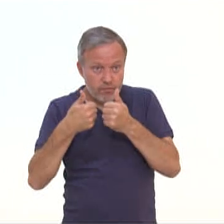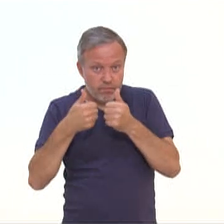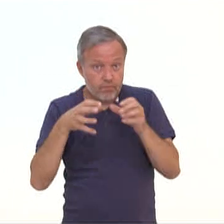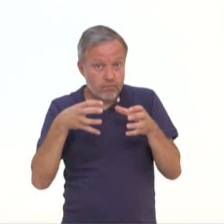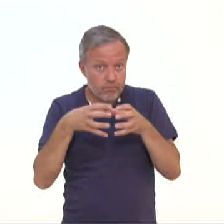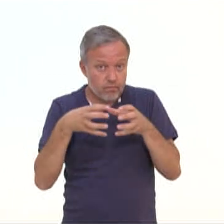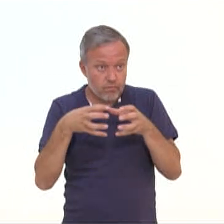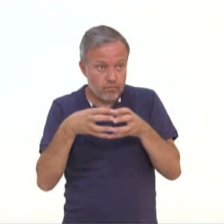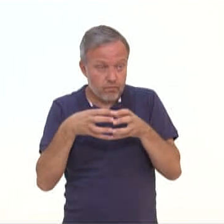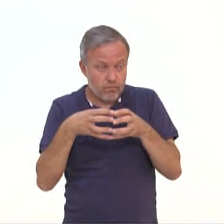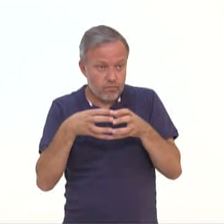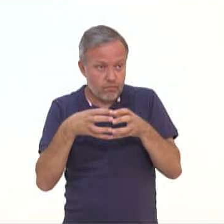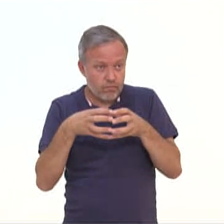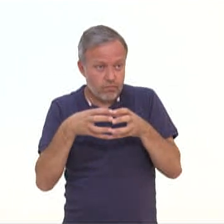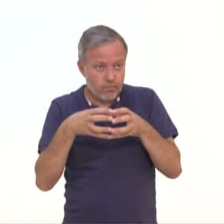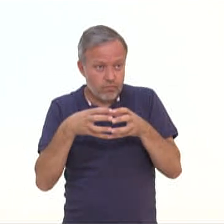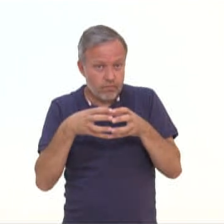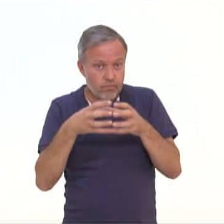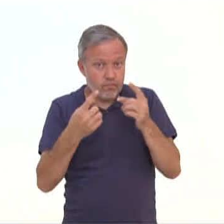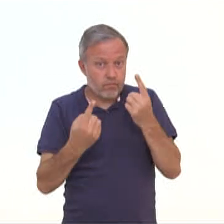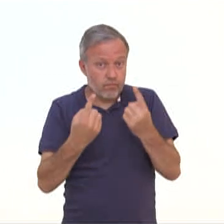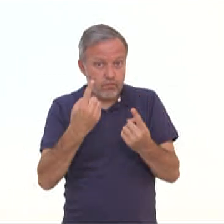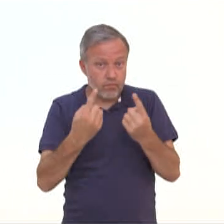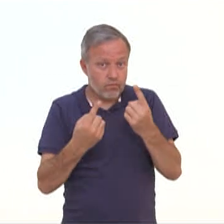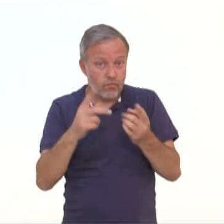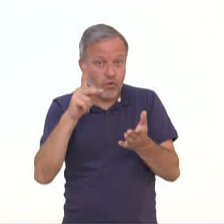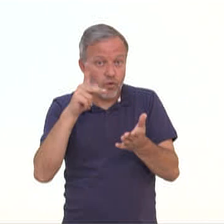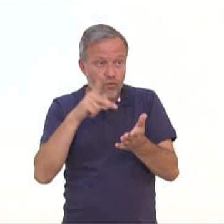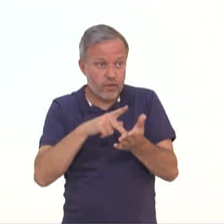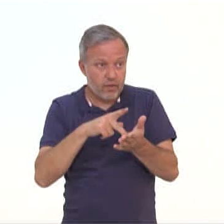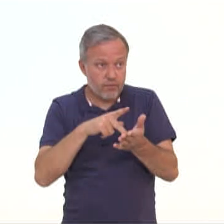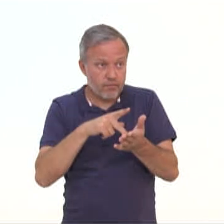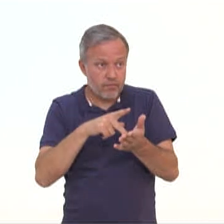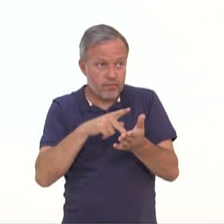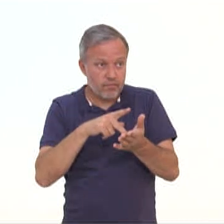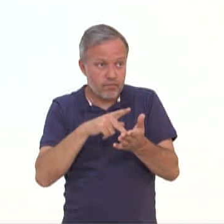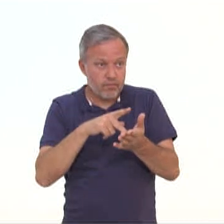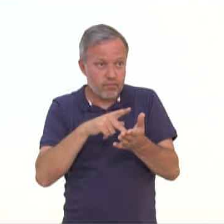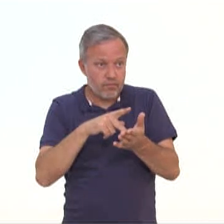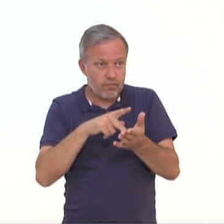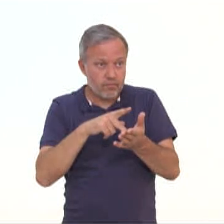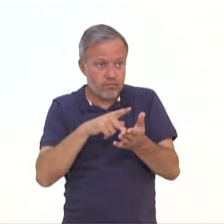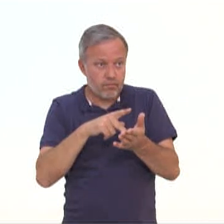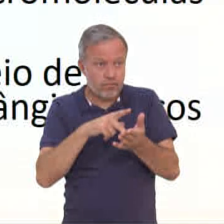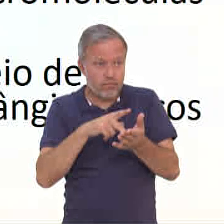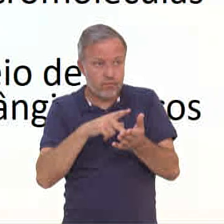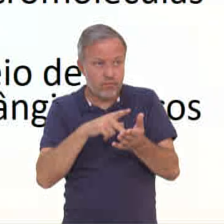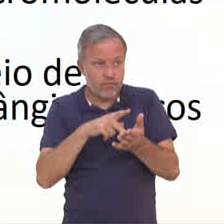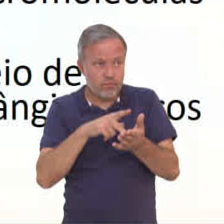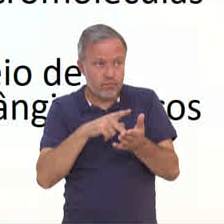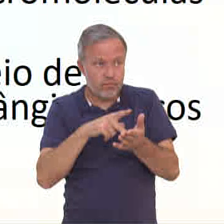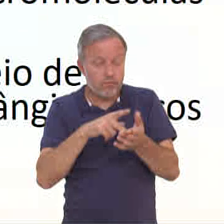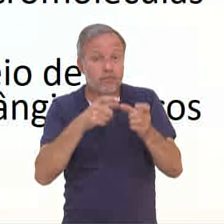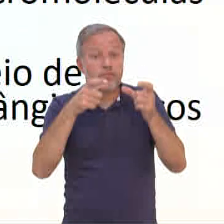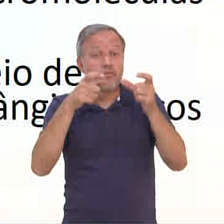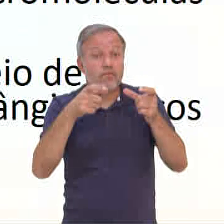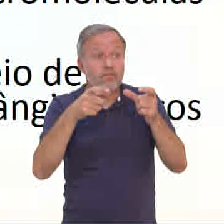grupo, assinale as proposições verdadeiras. Professor, onde estão essas proposições?